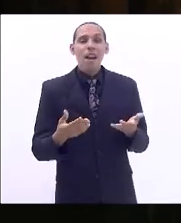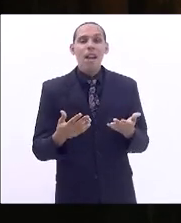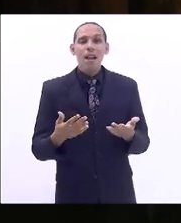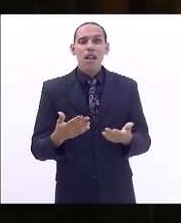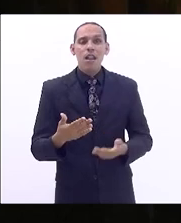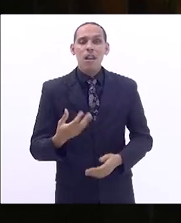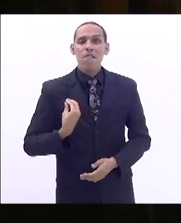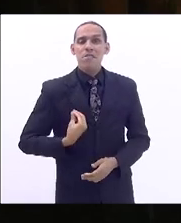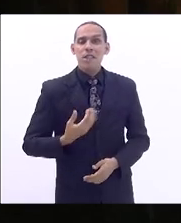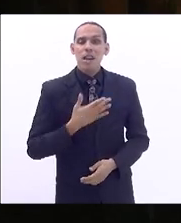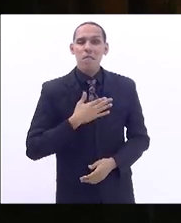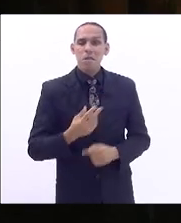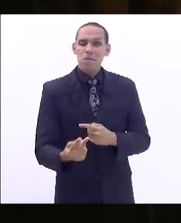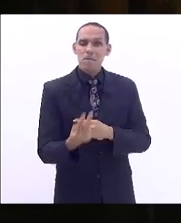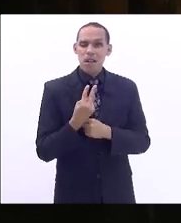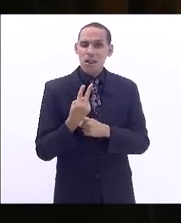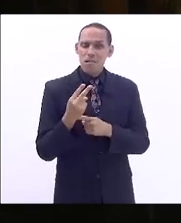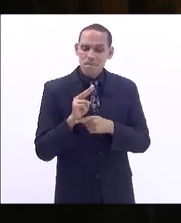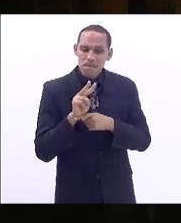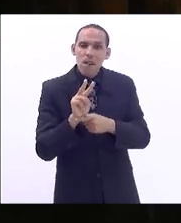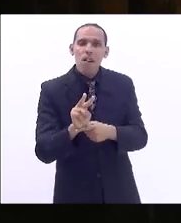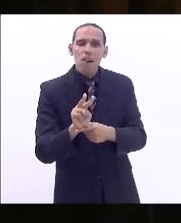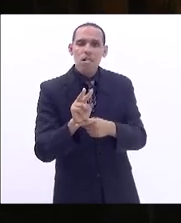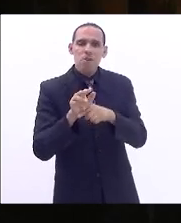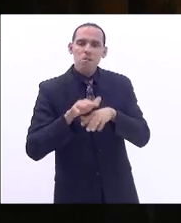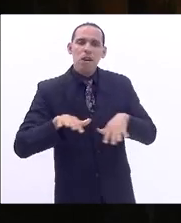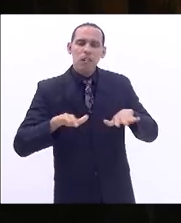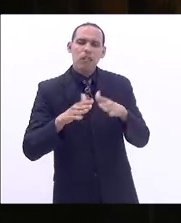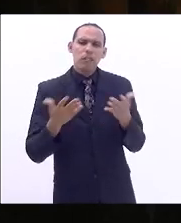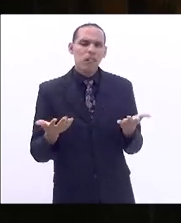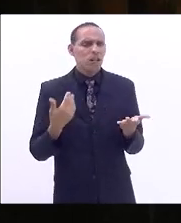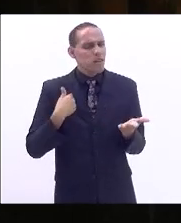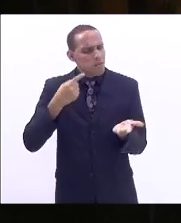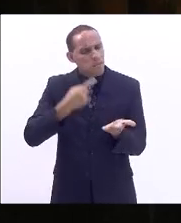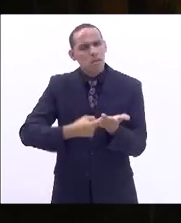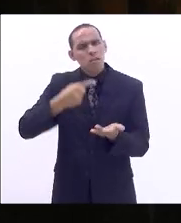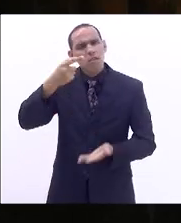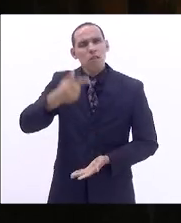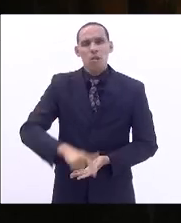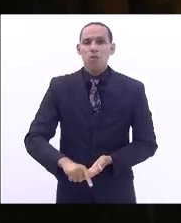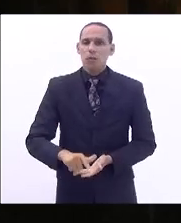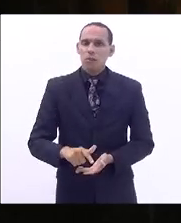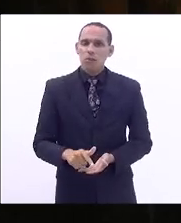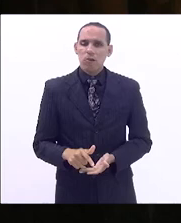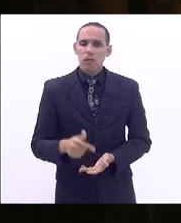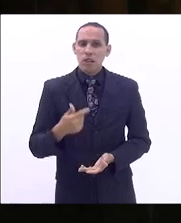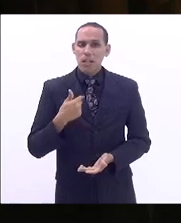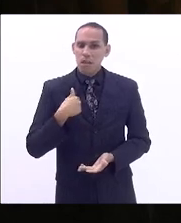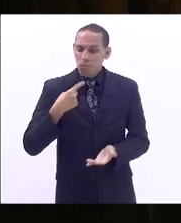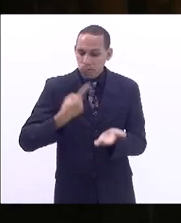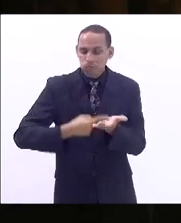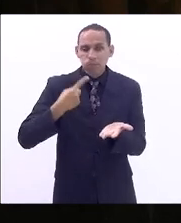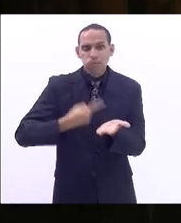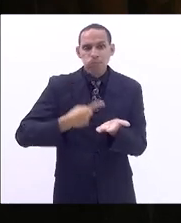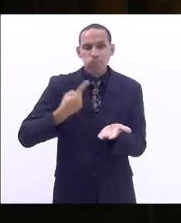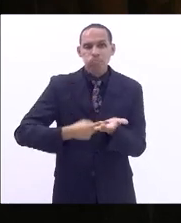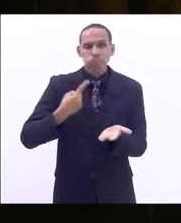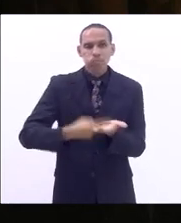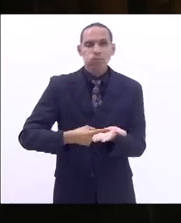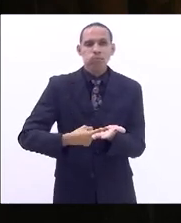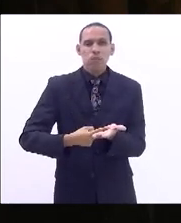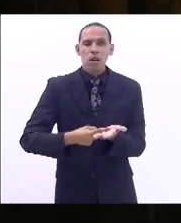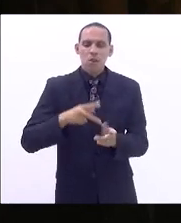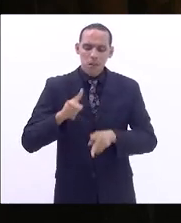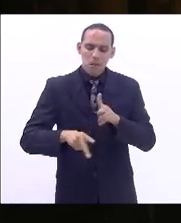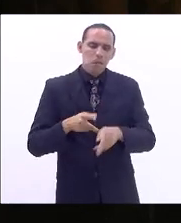e da vida de vocês bom então reafirmo com vocês mais uma vez o meu compromisso é